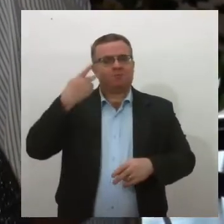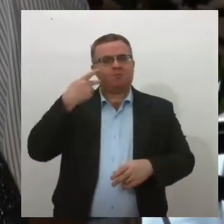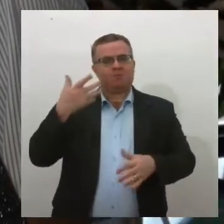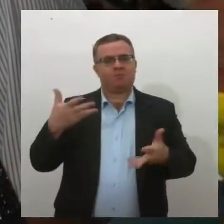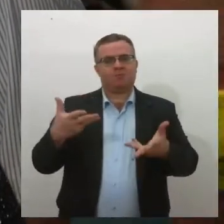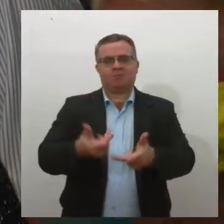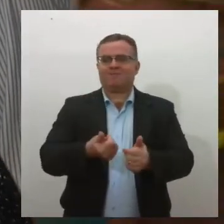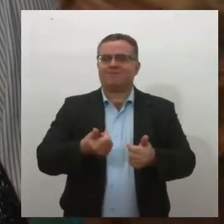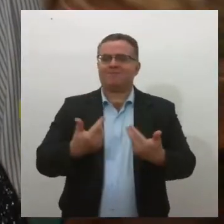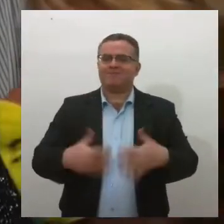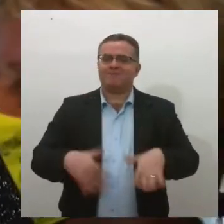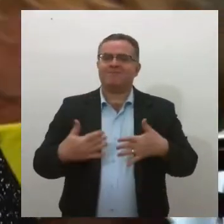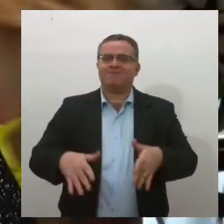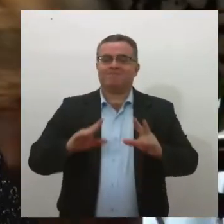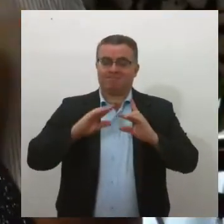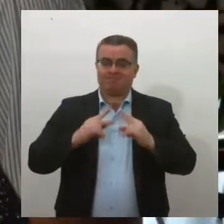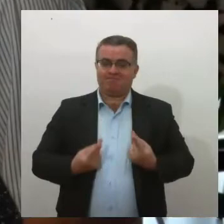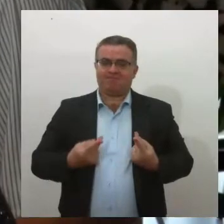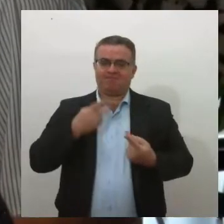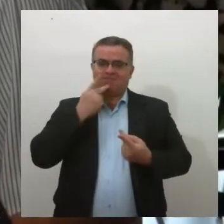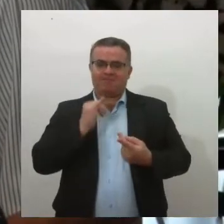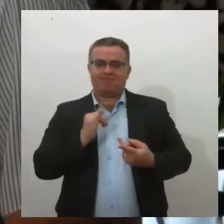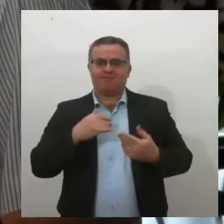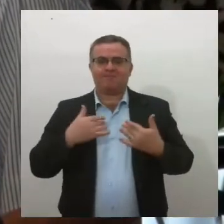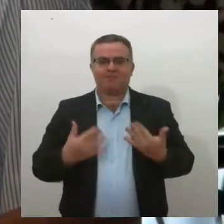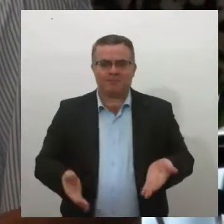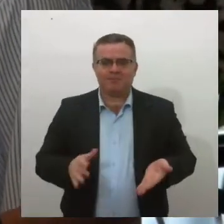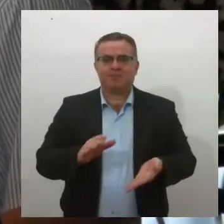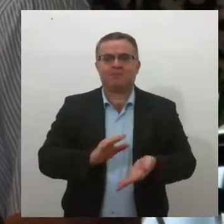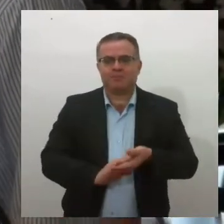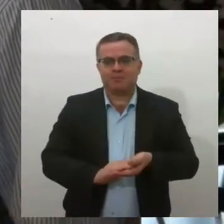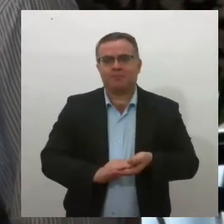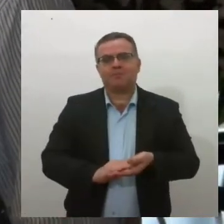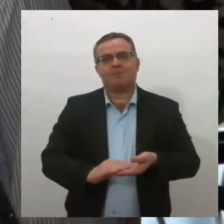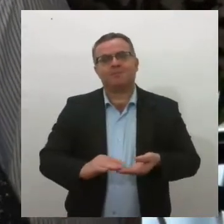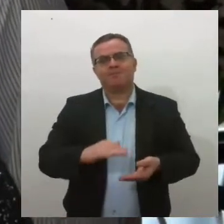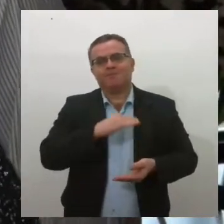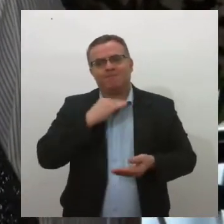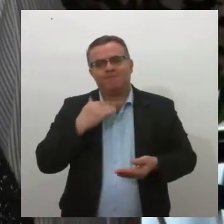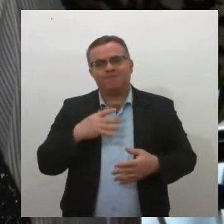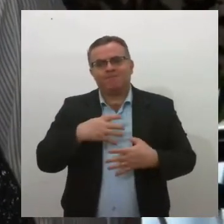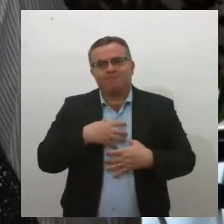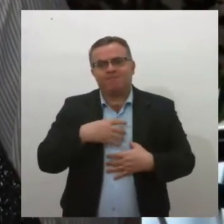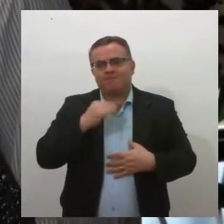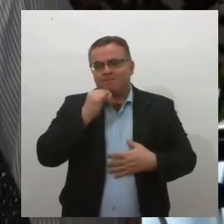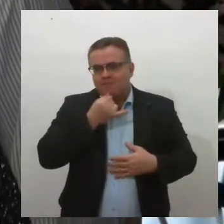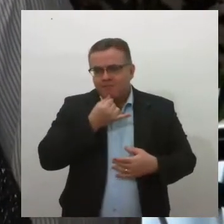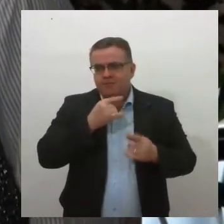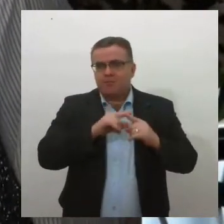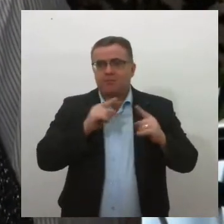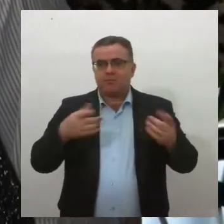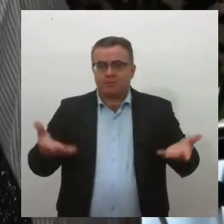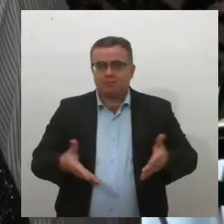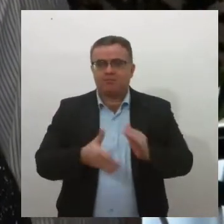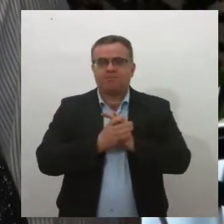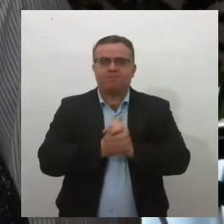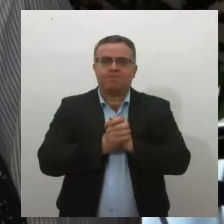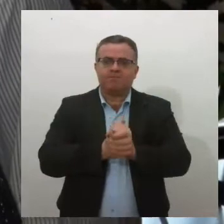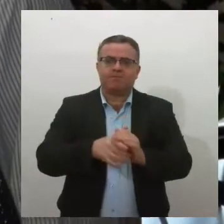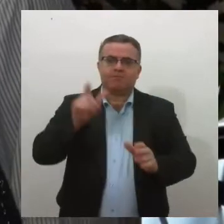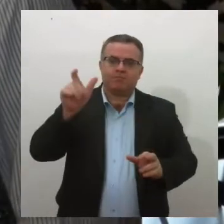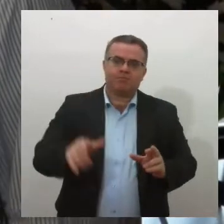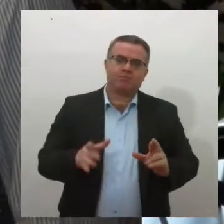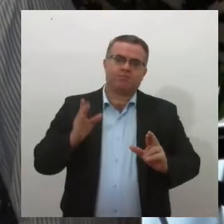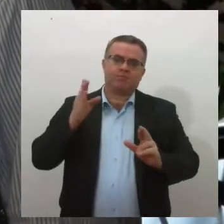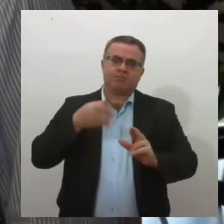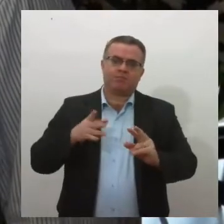público, como ser humano, como pai. Então realmente é uma partida difícil, mas a gente vem aqui hoje homenageá-lo e tê-lo como exemplo, que ele se